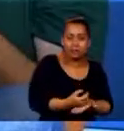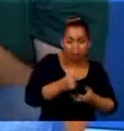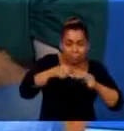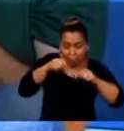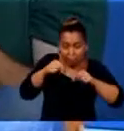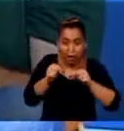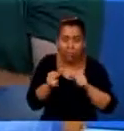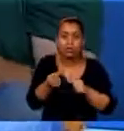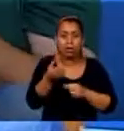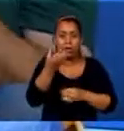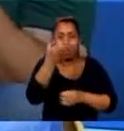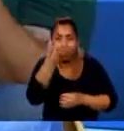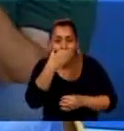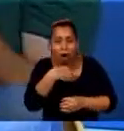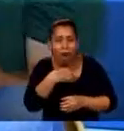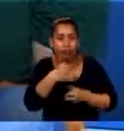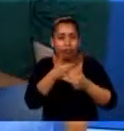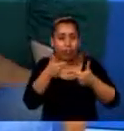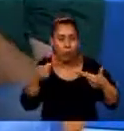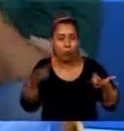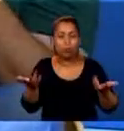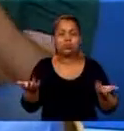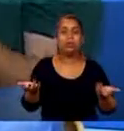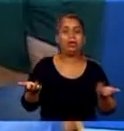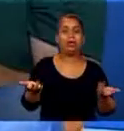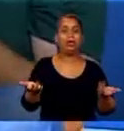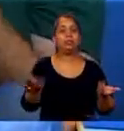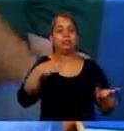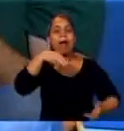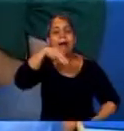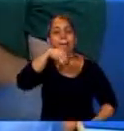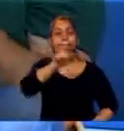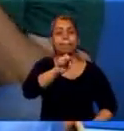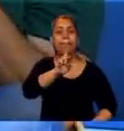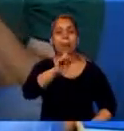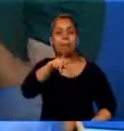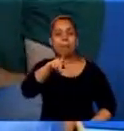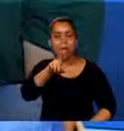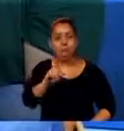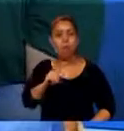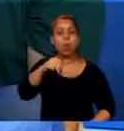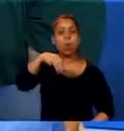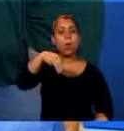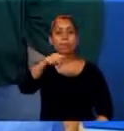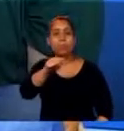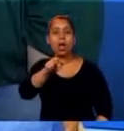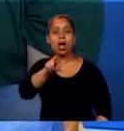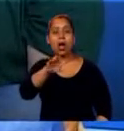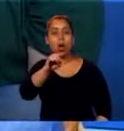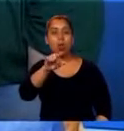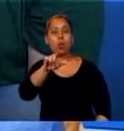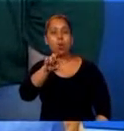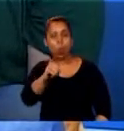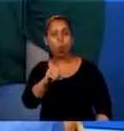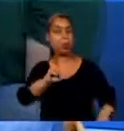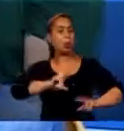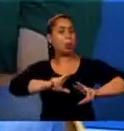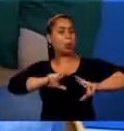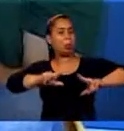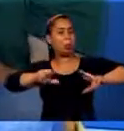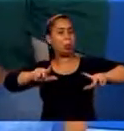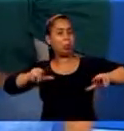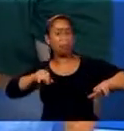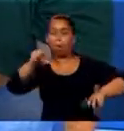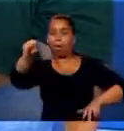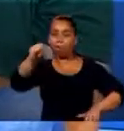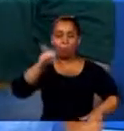de frutas, do marmelo, do marolo, e por aí vai, né? E a gente pega